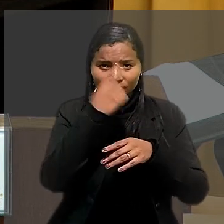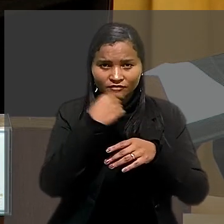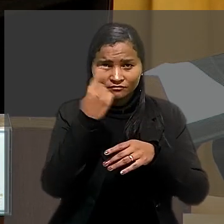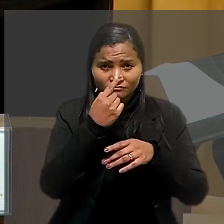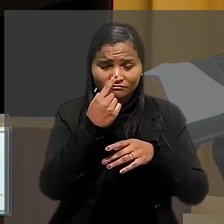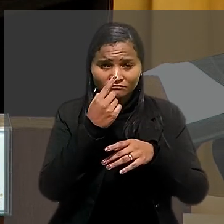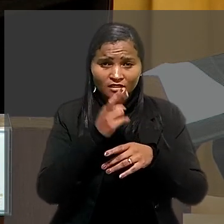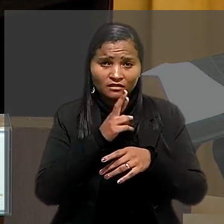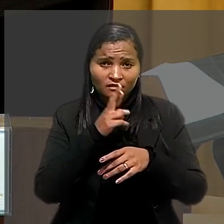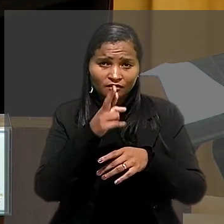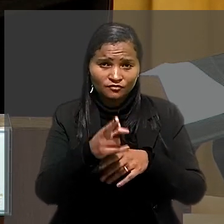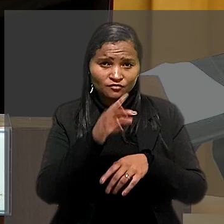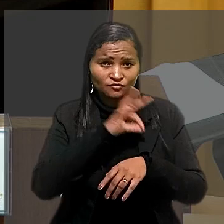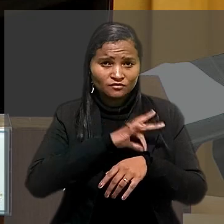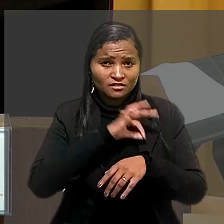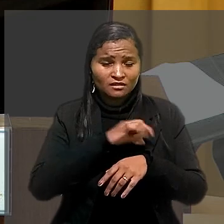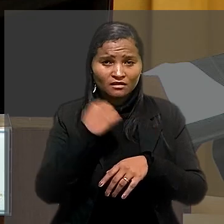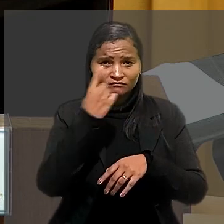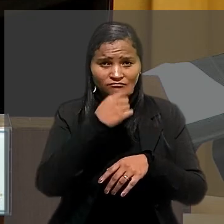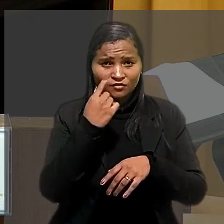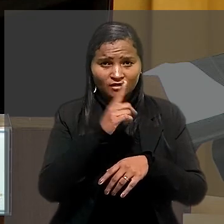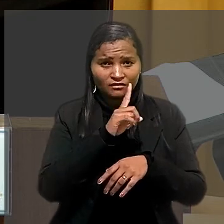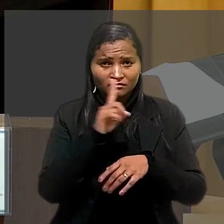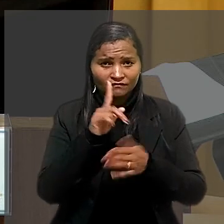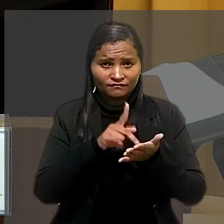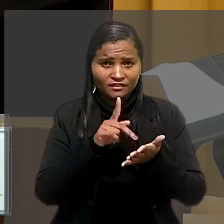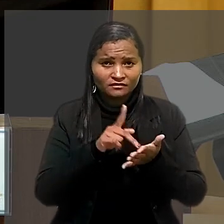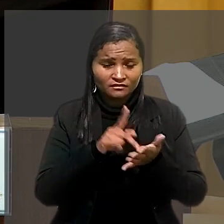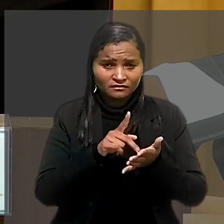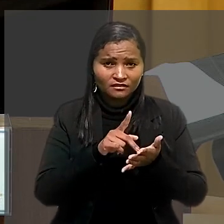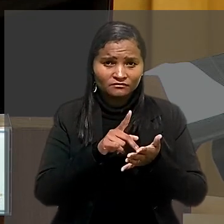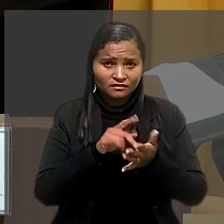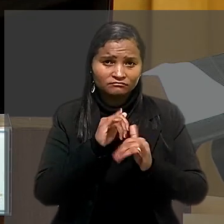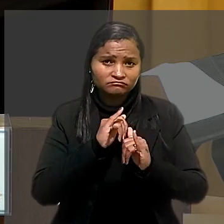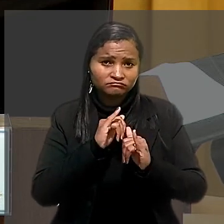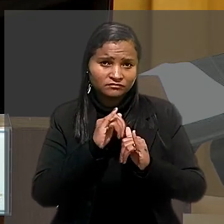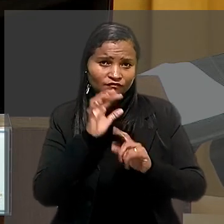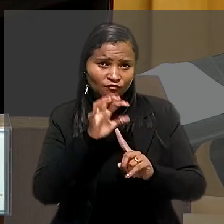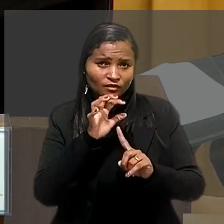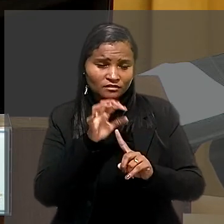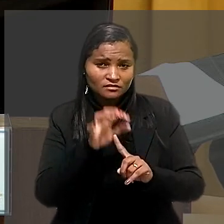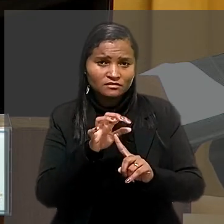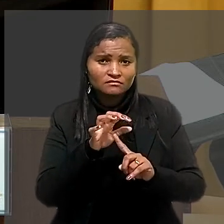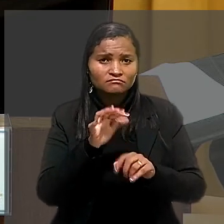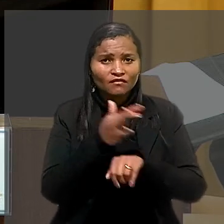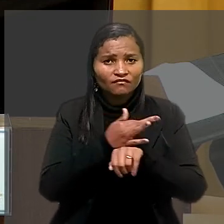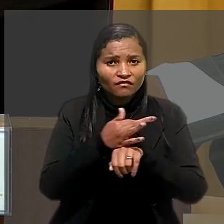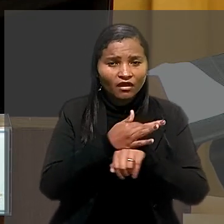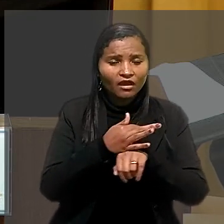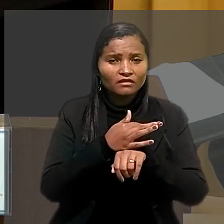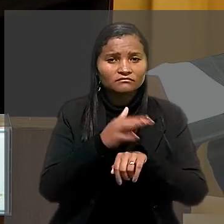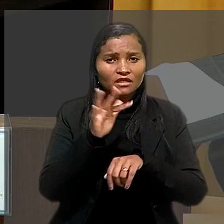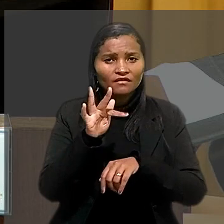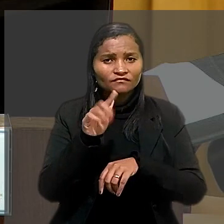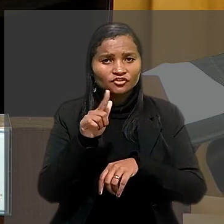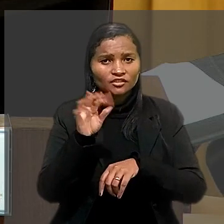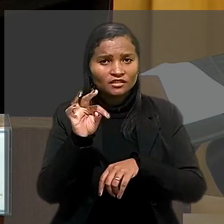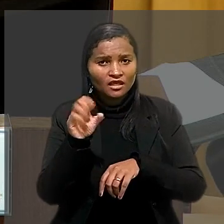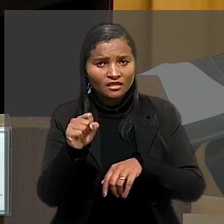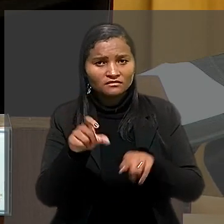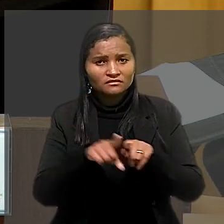resulta em um salário-hora inverídico, com repercussão em outras verbas trabalhistas, como férias, FGTS